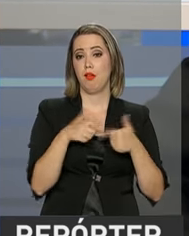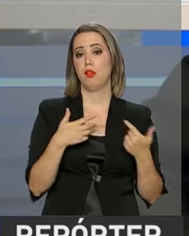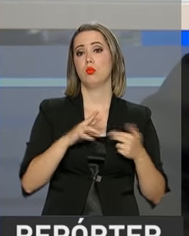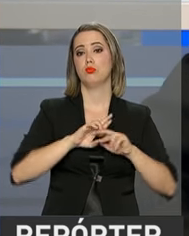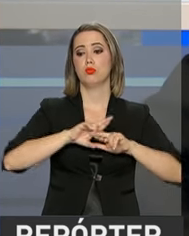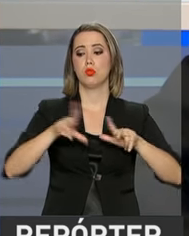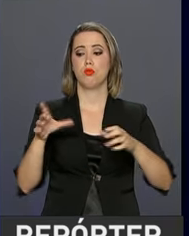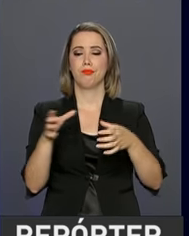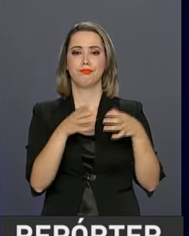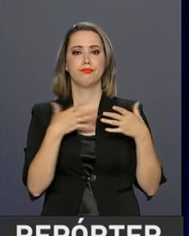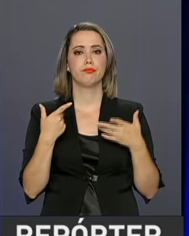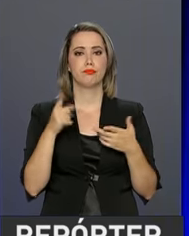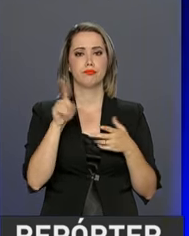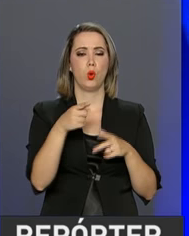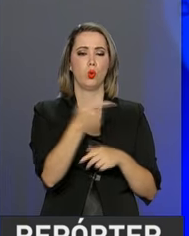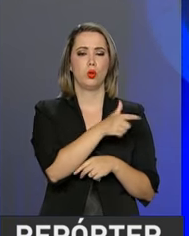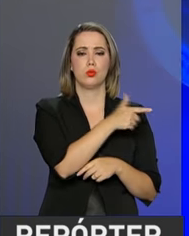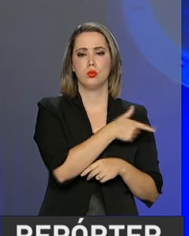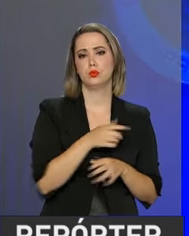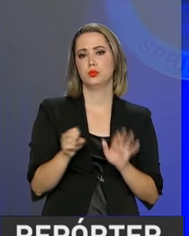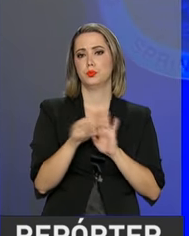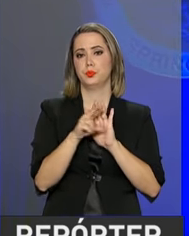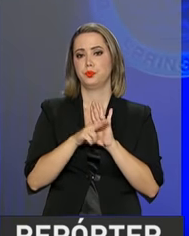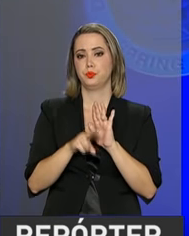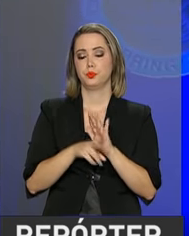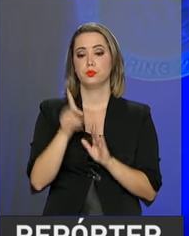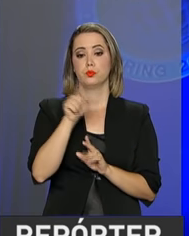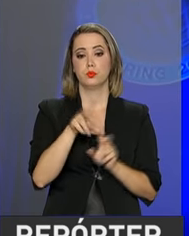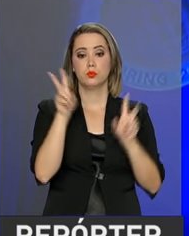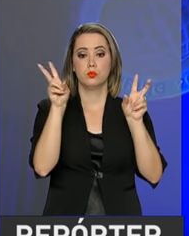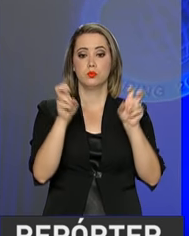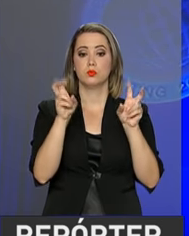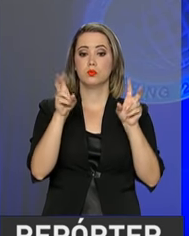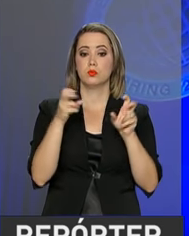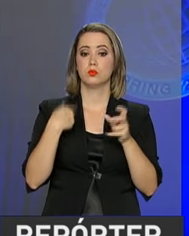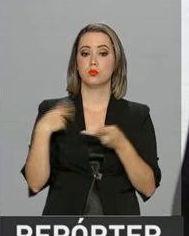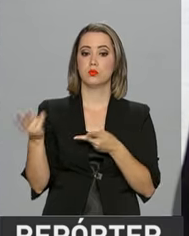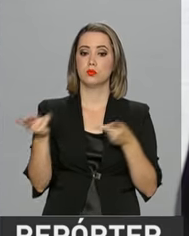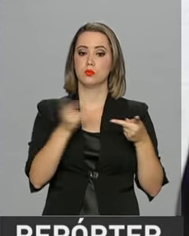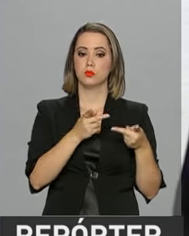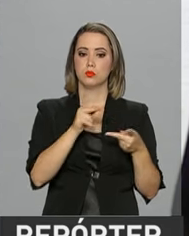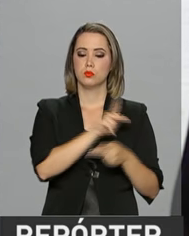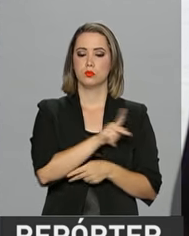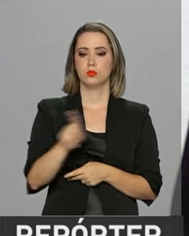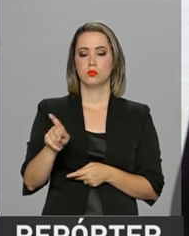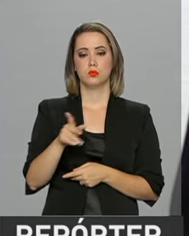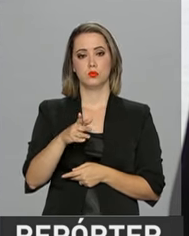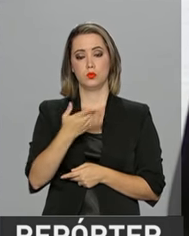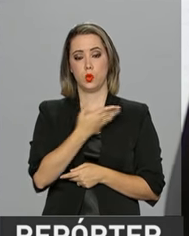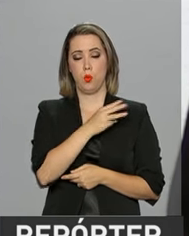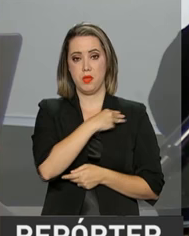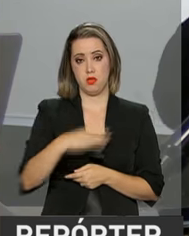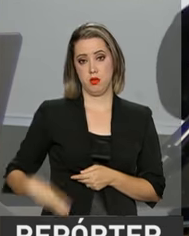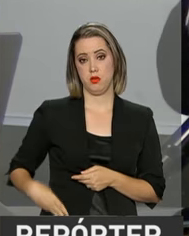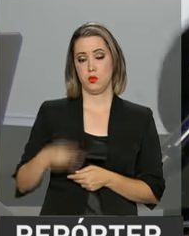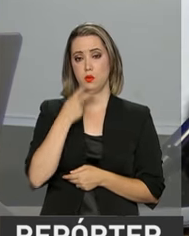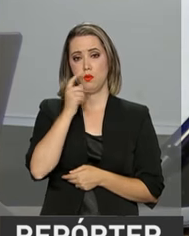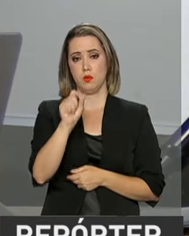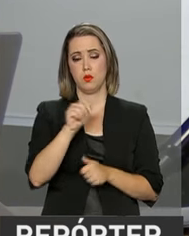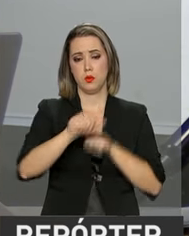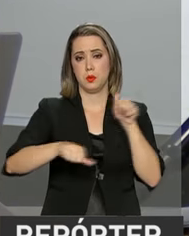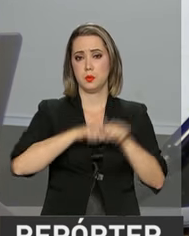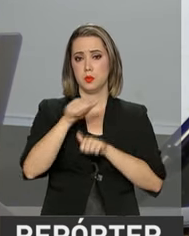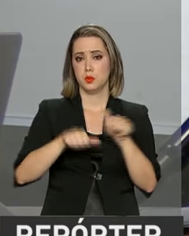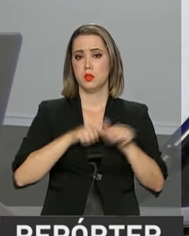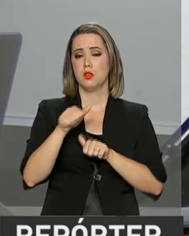de reformas foram os principais temas durante a visita para o ministro da fazenda as mudanças no relatório da